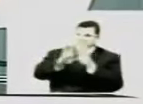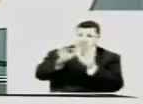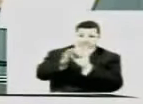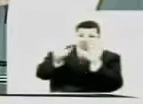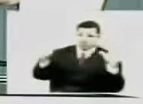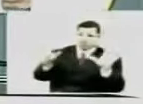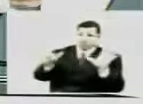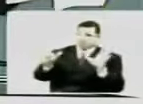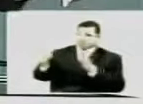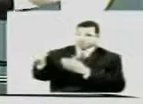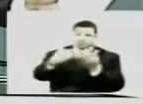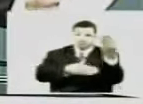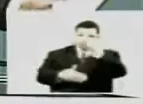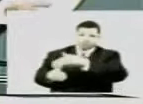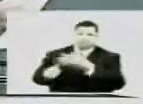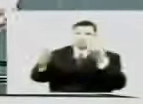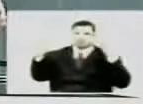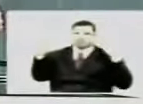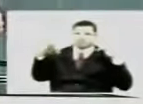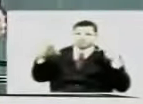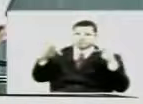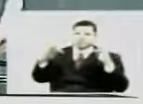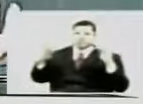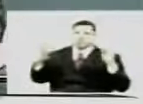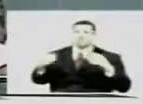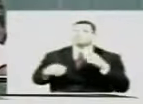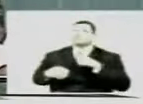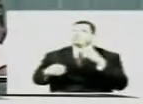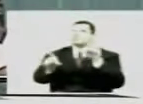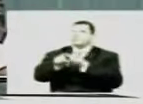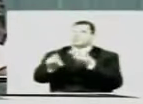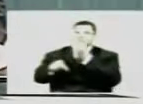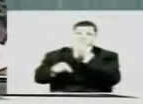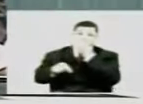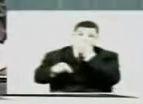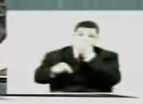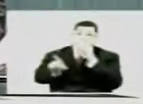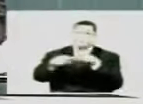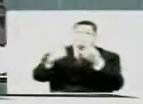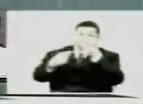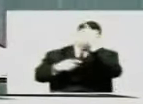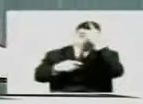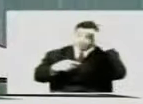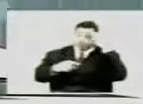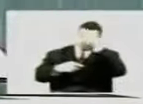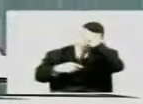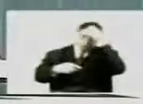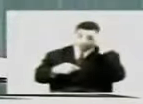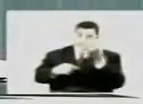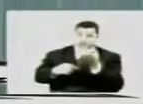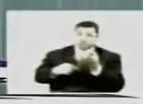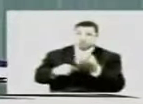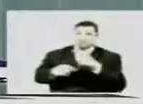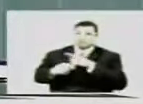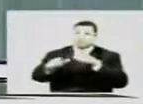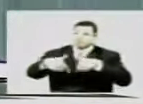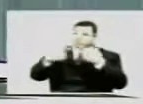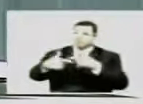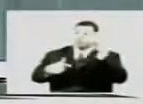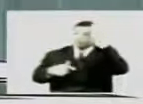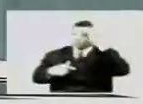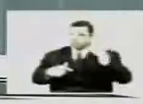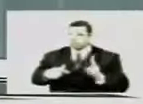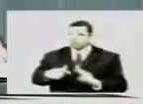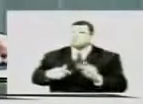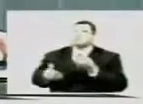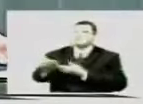liberação, de deslocamento dos turistas, e efetivamente é o que o governo vai fazer. Mas o povo de Manaus, que teve a oportunidade histórica